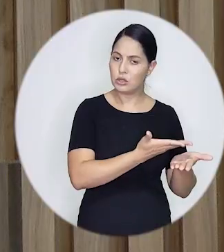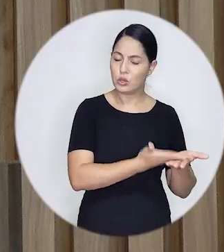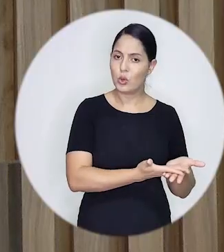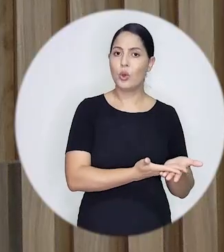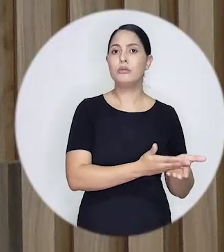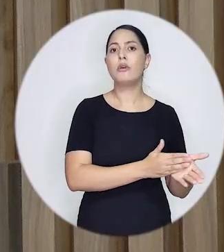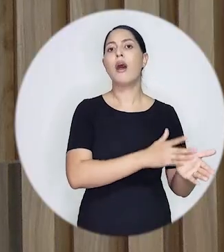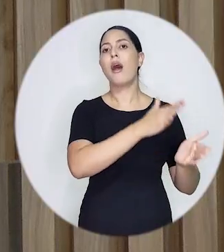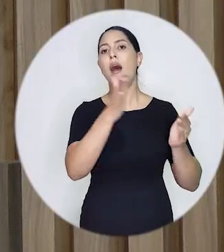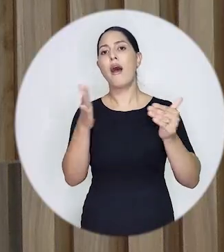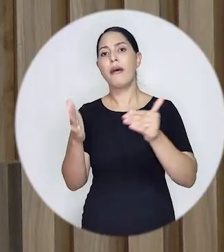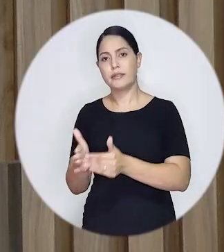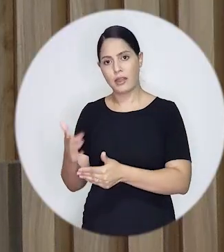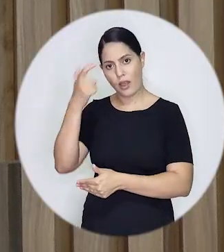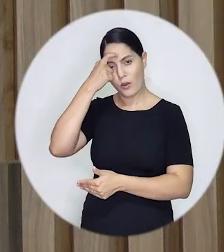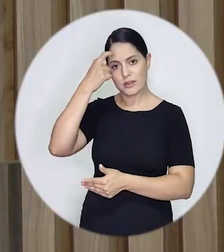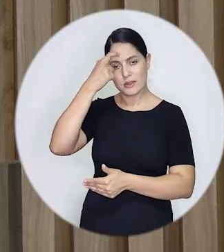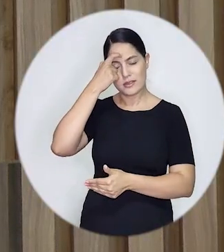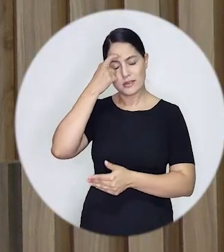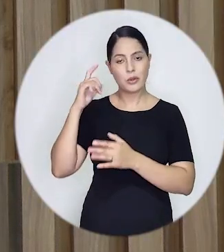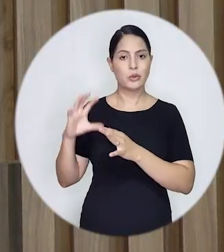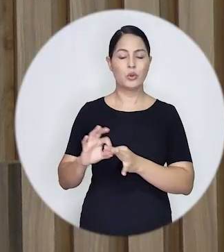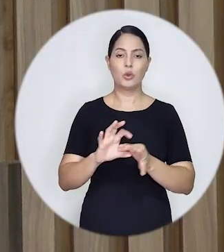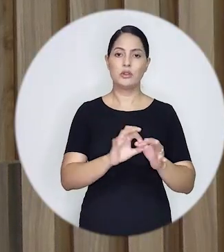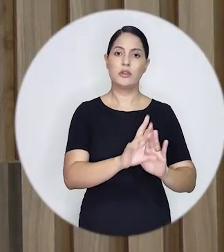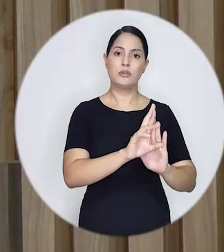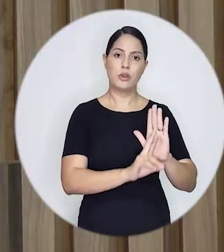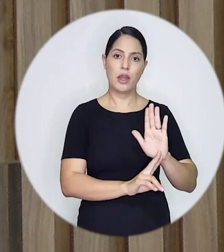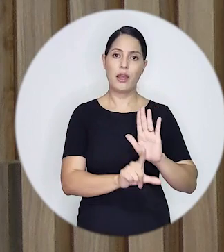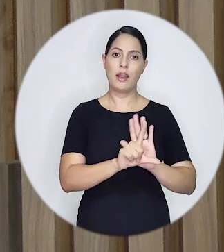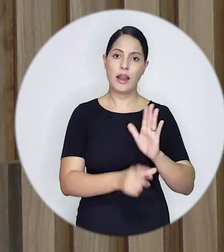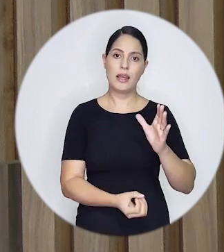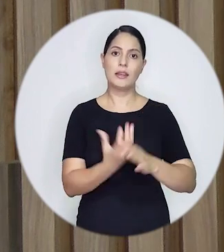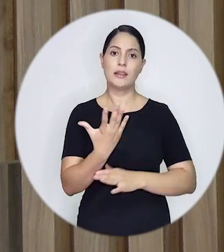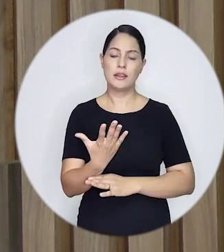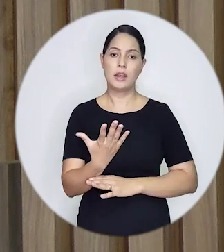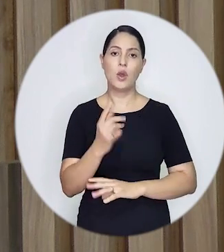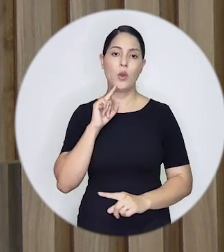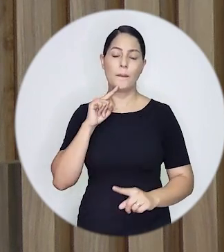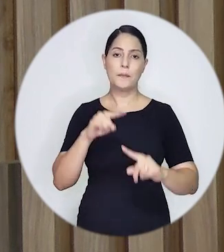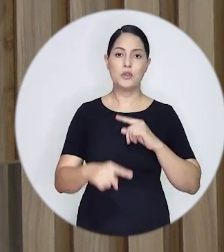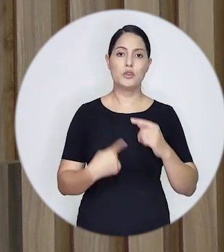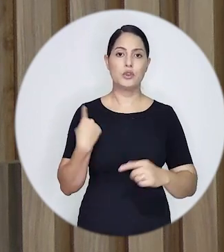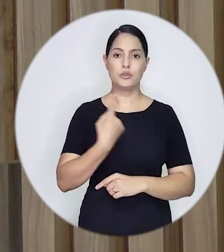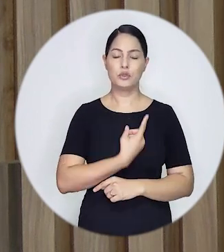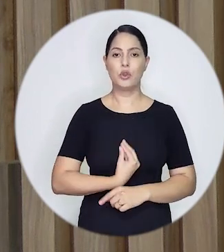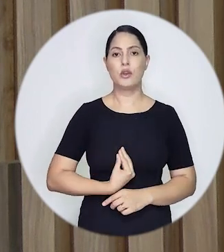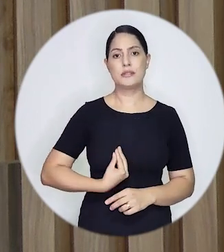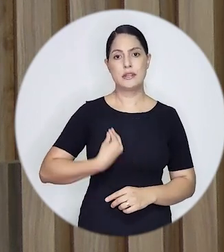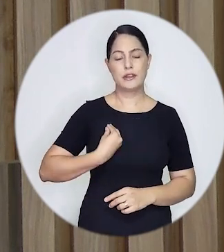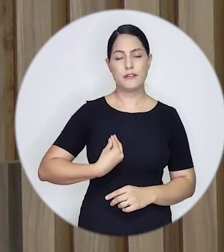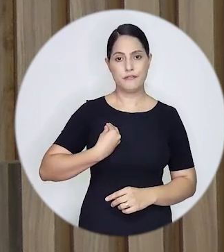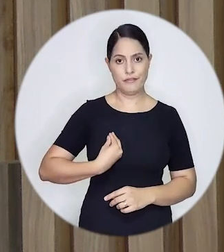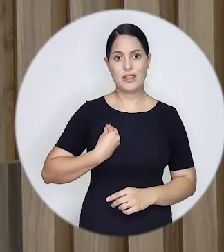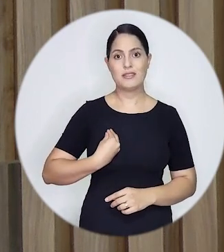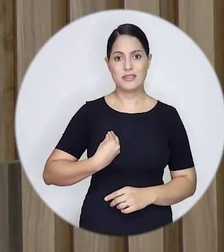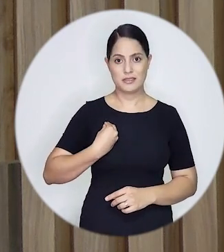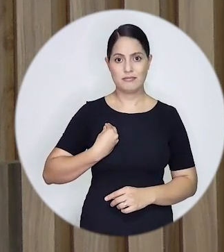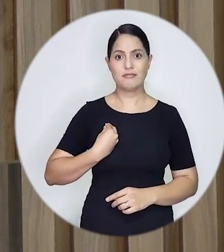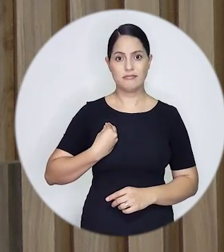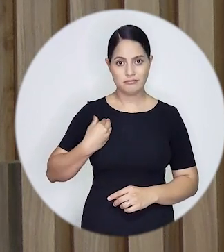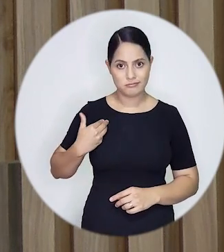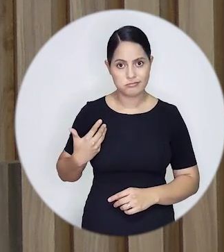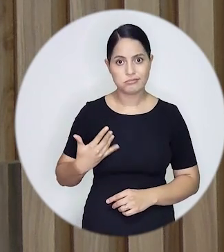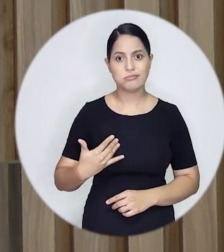aproximadamente 158 mil autorizações, quase 80 mil apenas em 2022, com prescrição